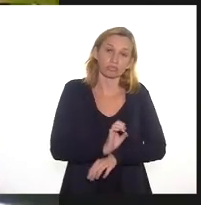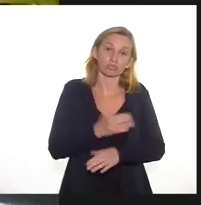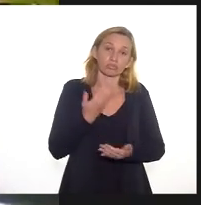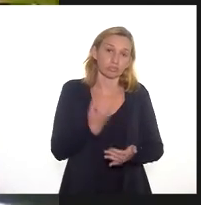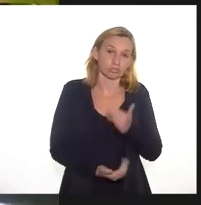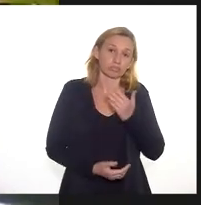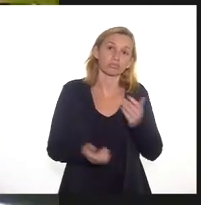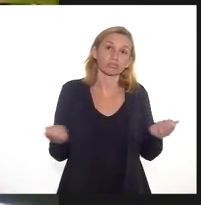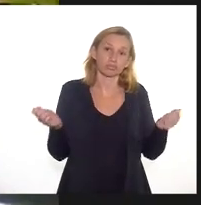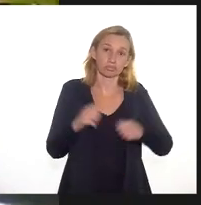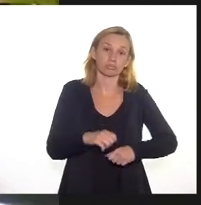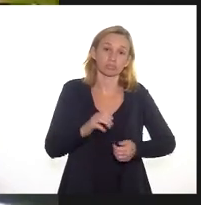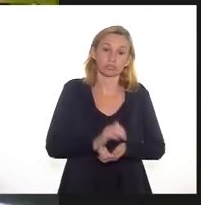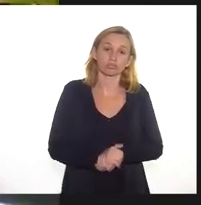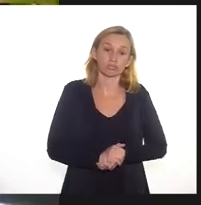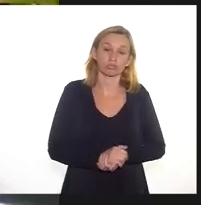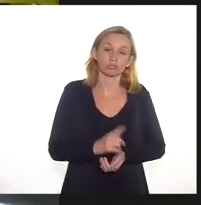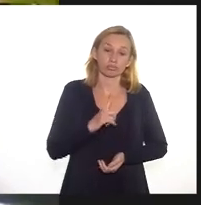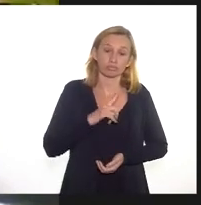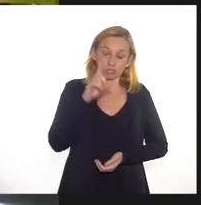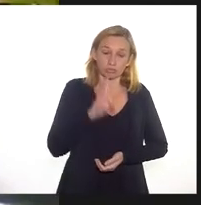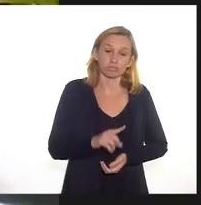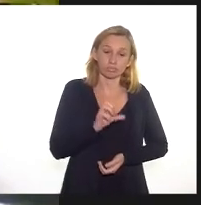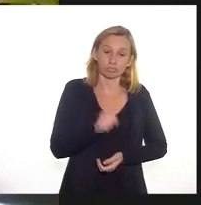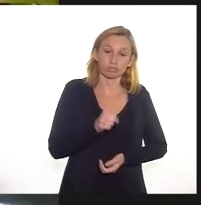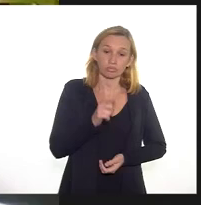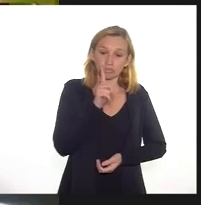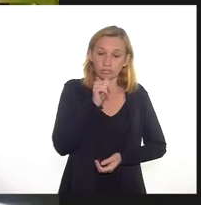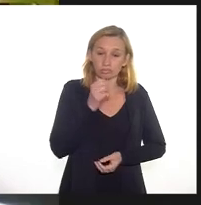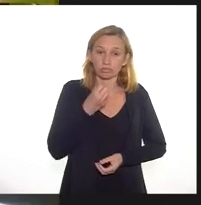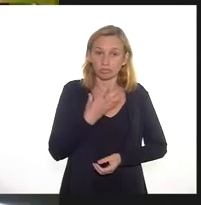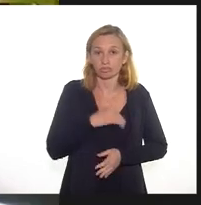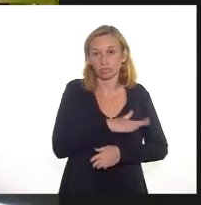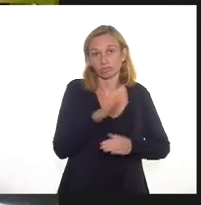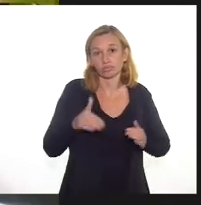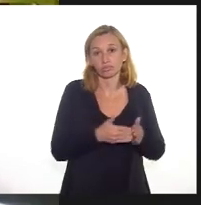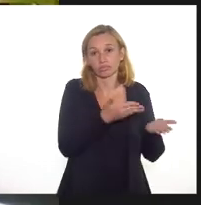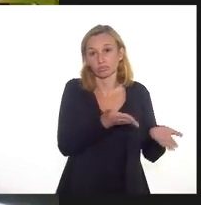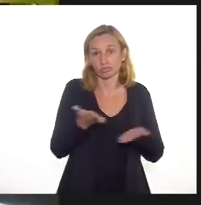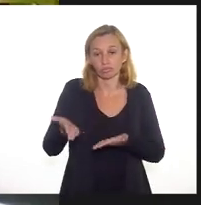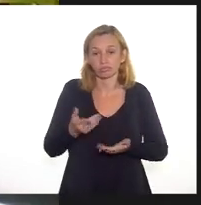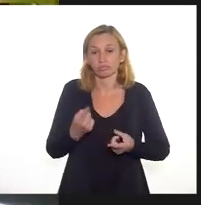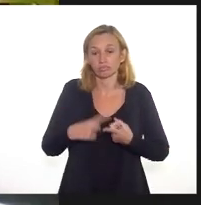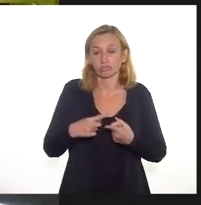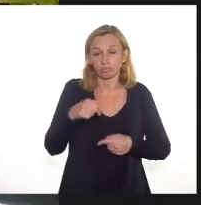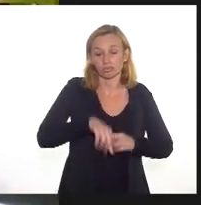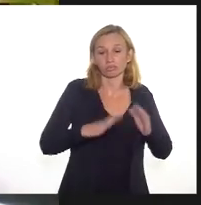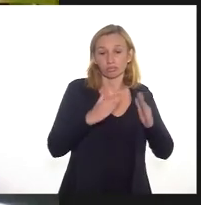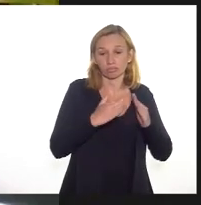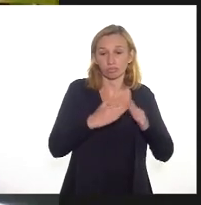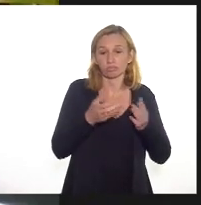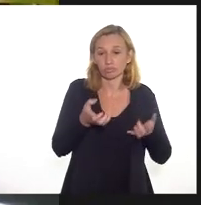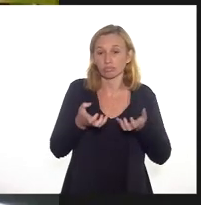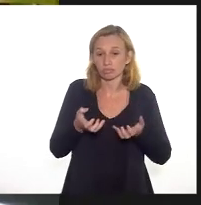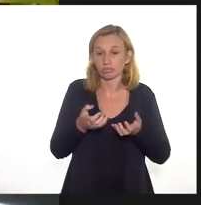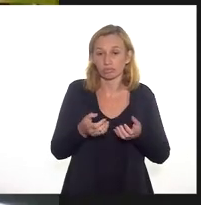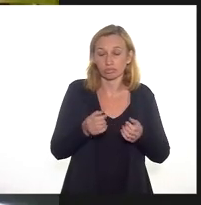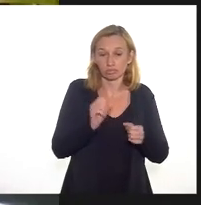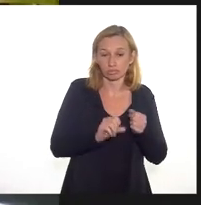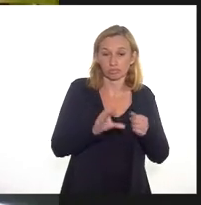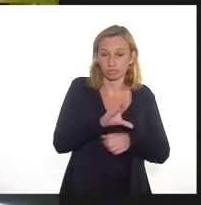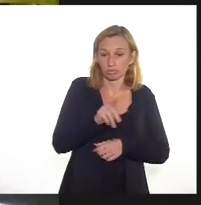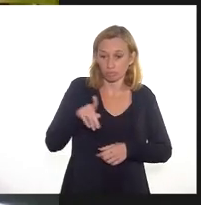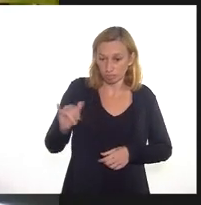a possibilidade de garantir, sim, água boa para todos e para todas, porque essa casa quis fazer uma CPI,